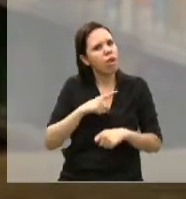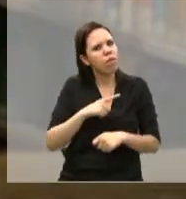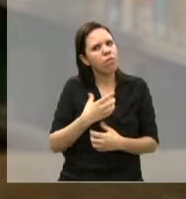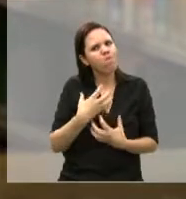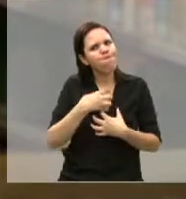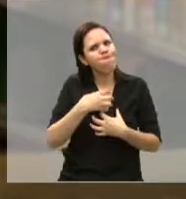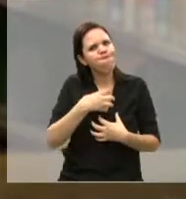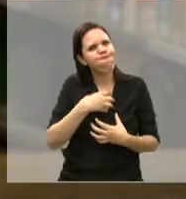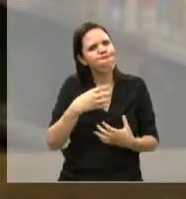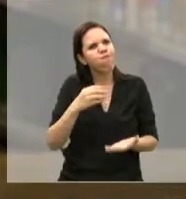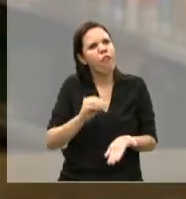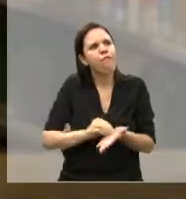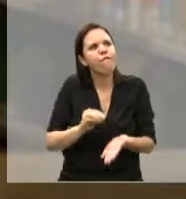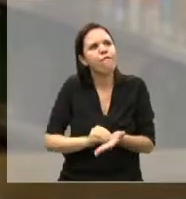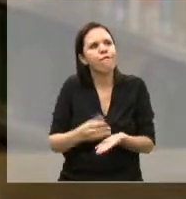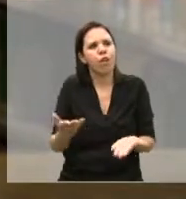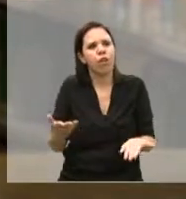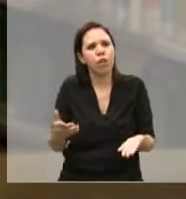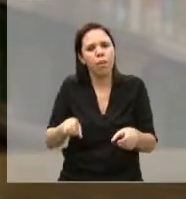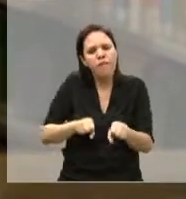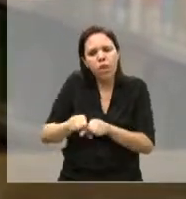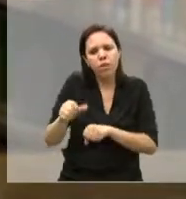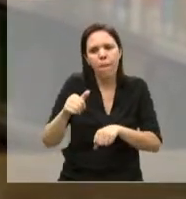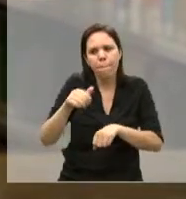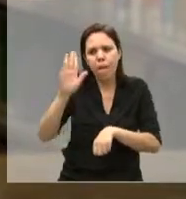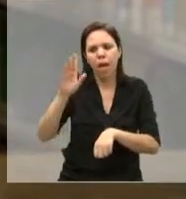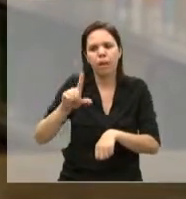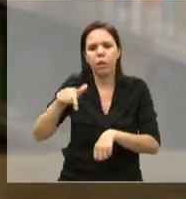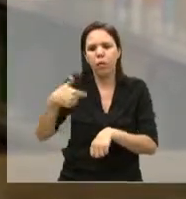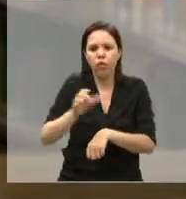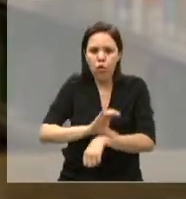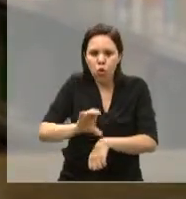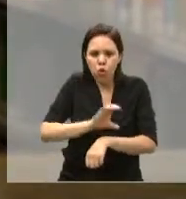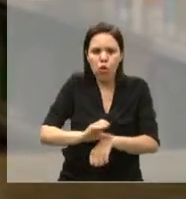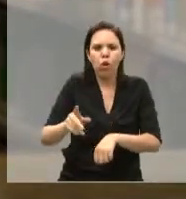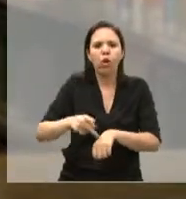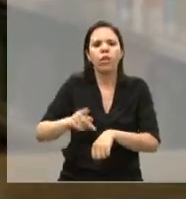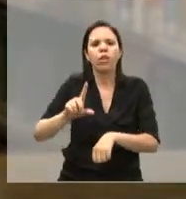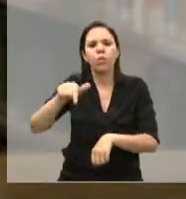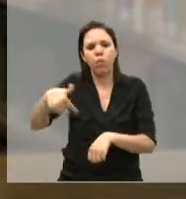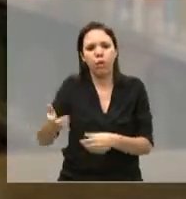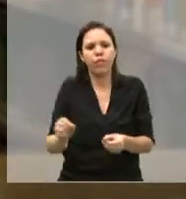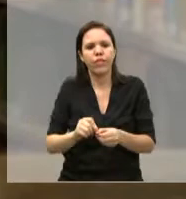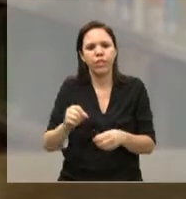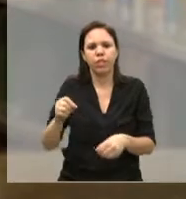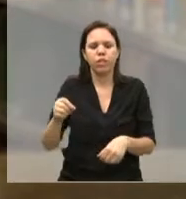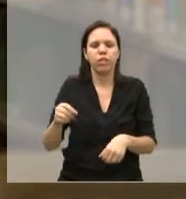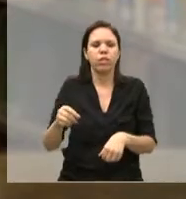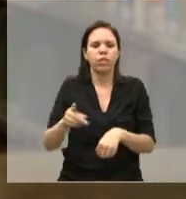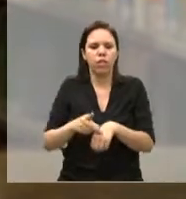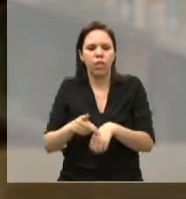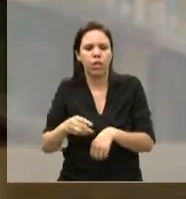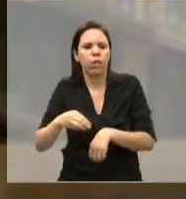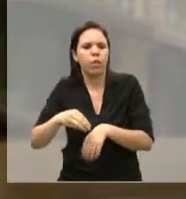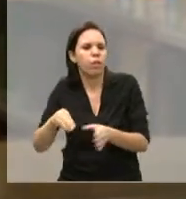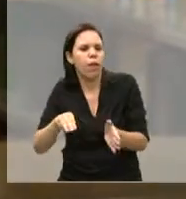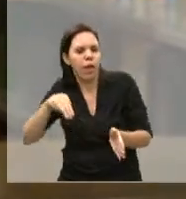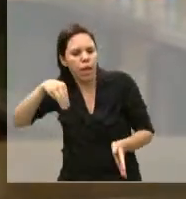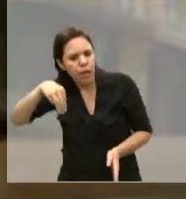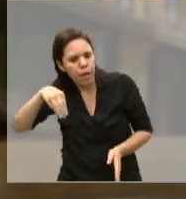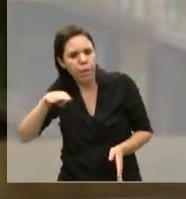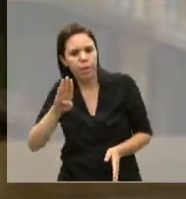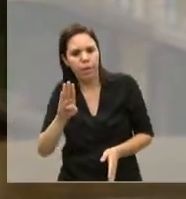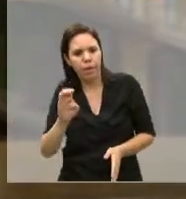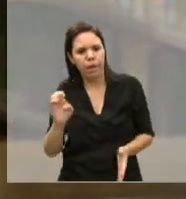buraco na minha formação e imediatamente fui para um curso de especialização, fui para um curso de pós-graduação e um MBA, para